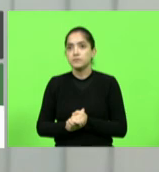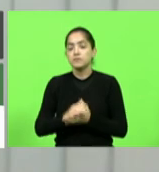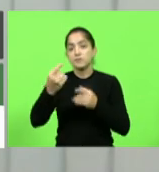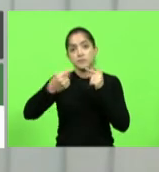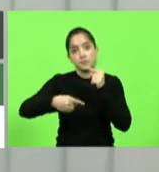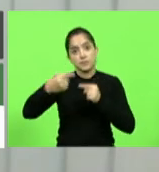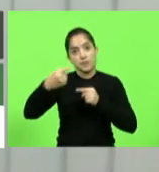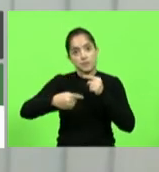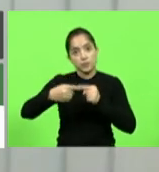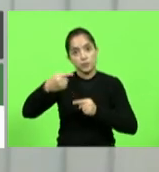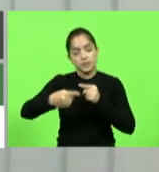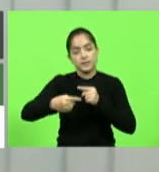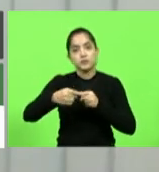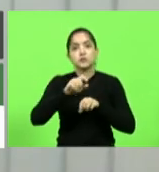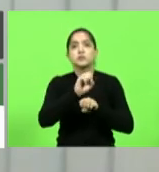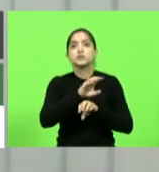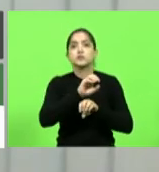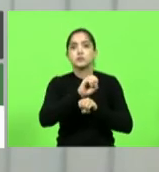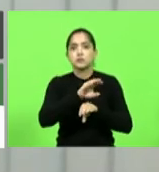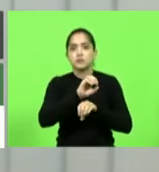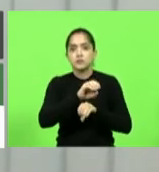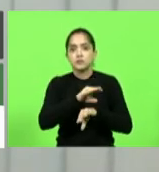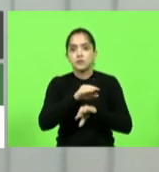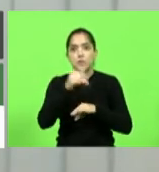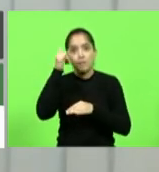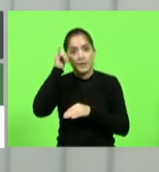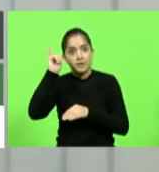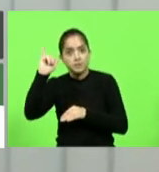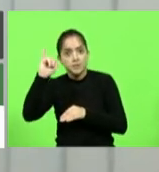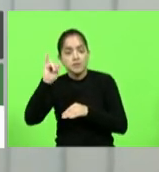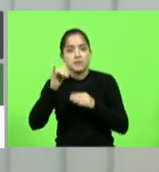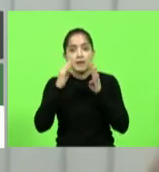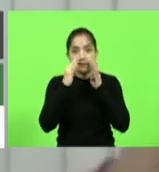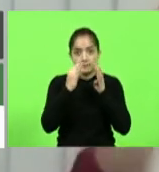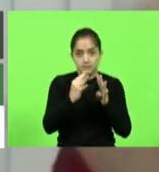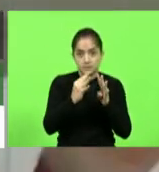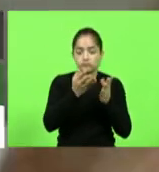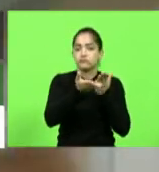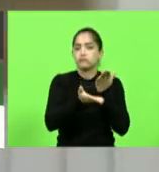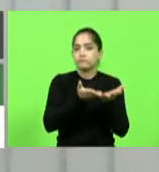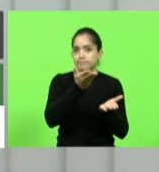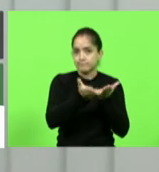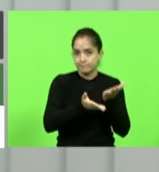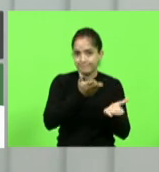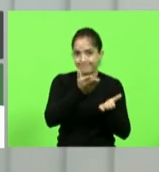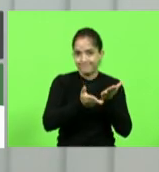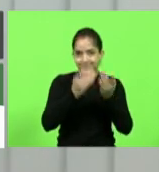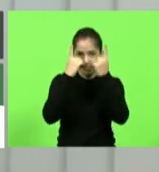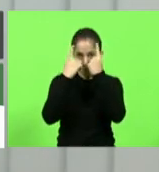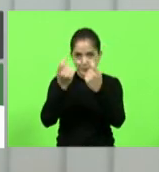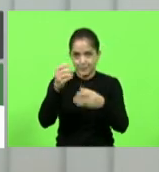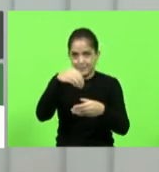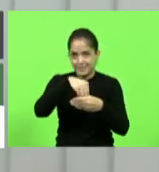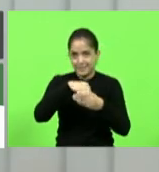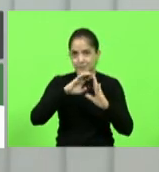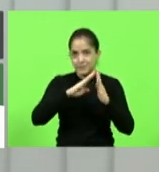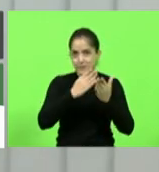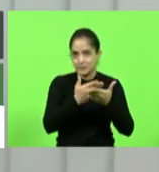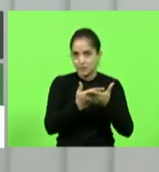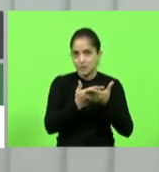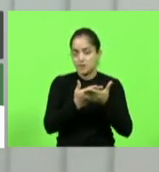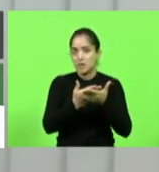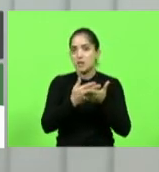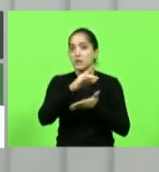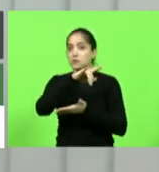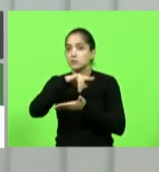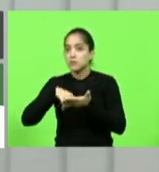de educação, prevenção, atenção e atendimento às violências na escola. Inclusive, eu estou com um